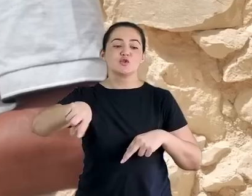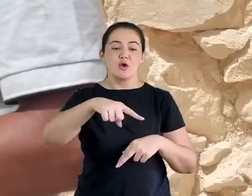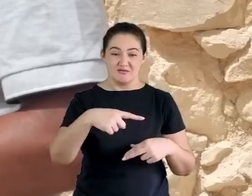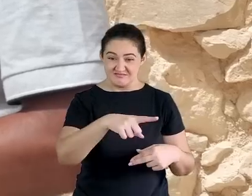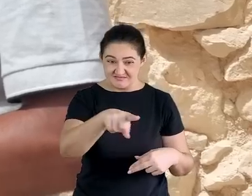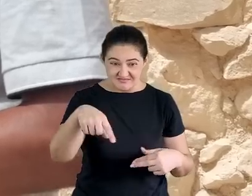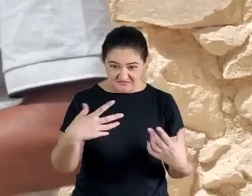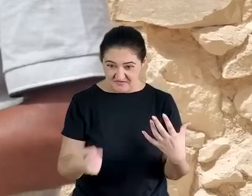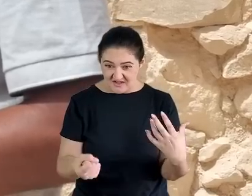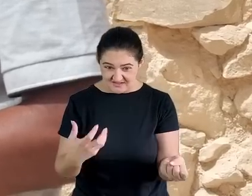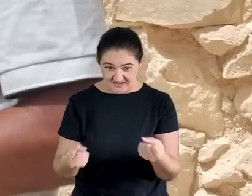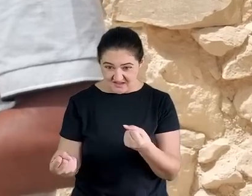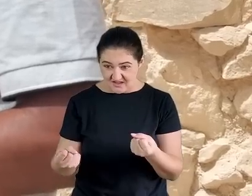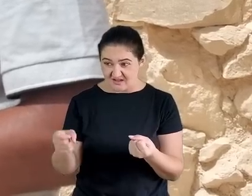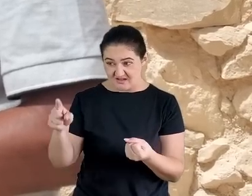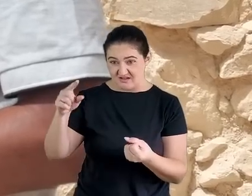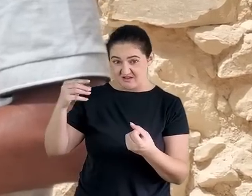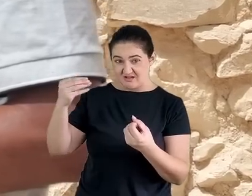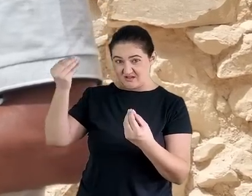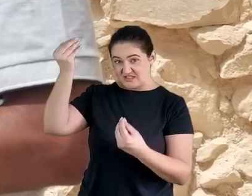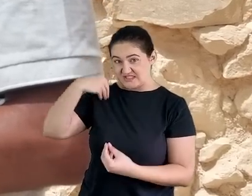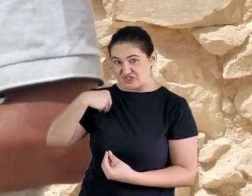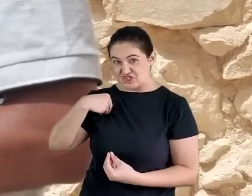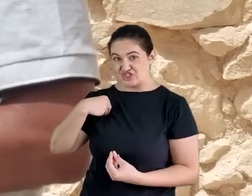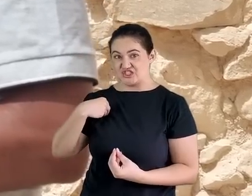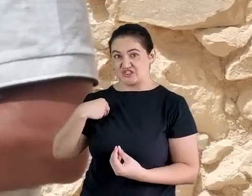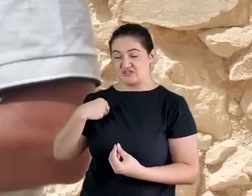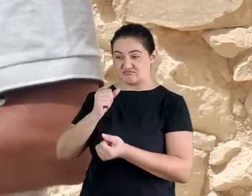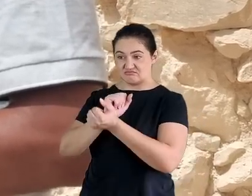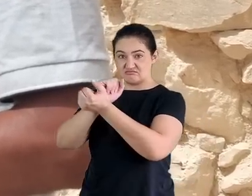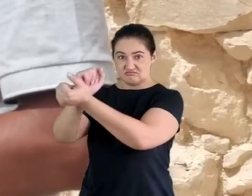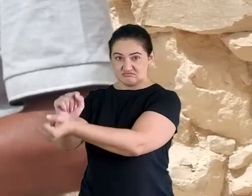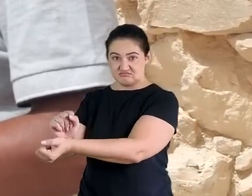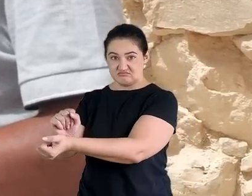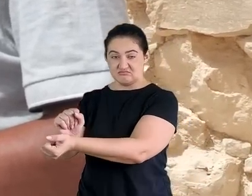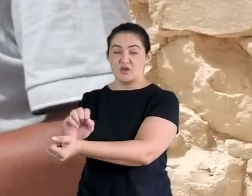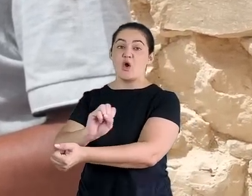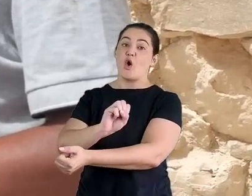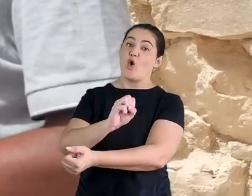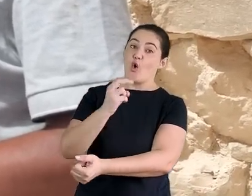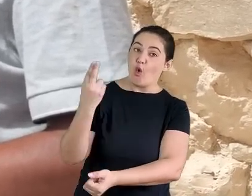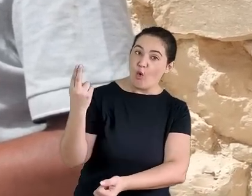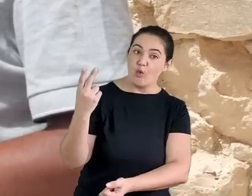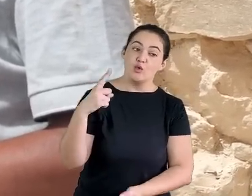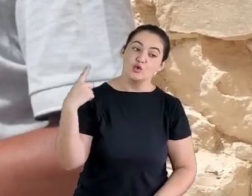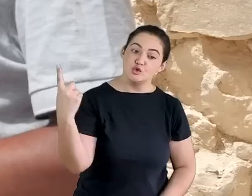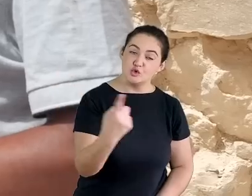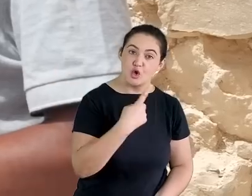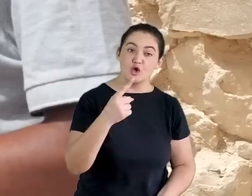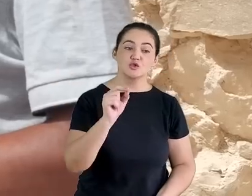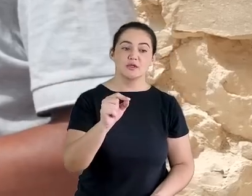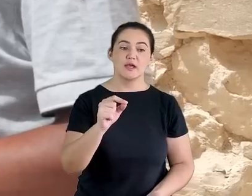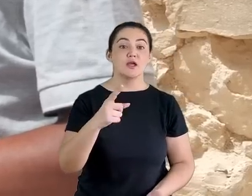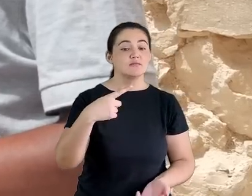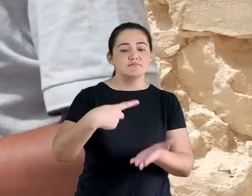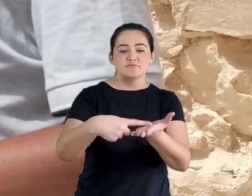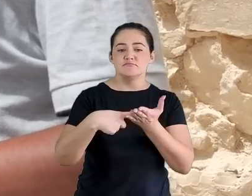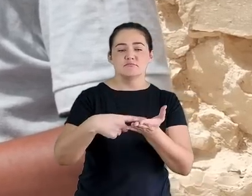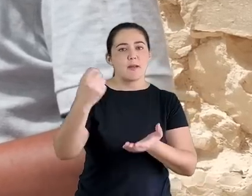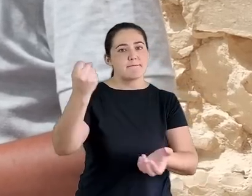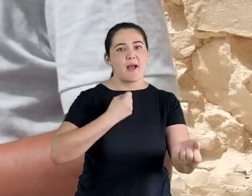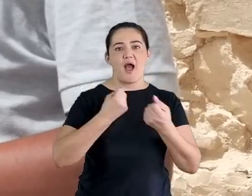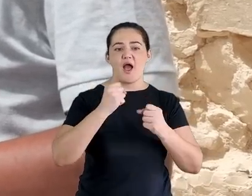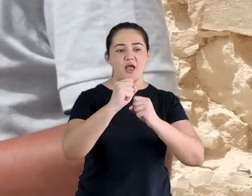vamos desistir e nos entregar aos romanos e ter essa fé? Ou talvez decidamos tirar nossas